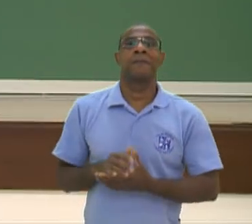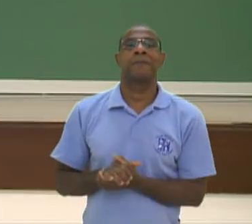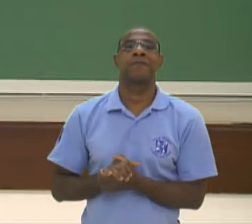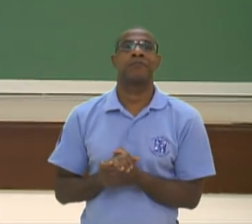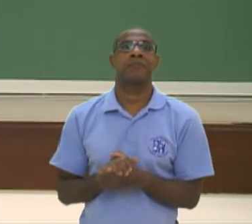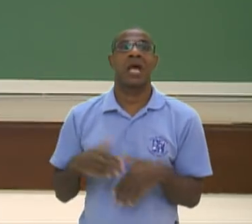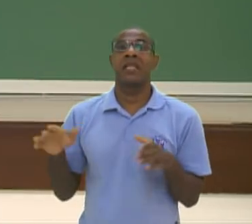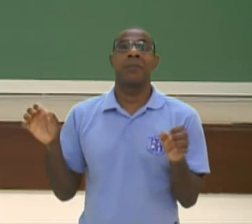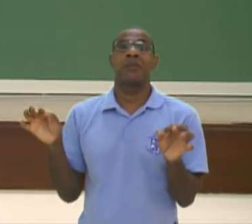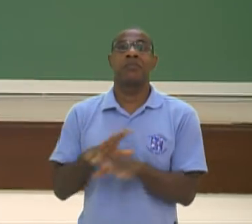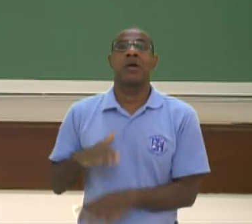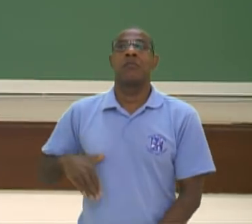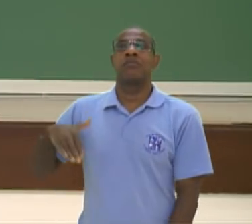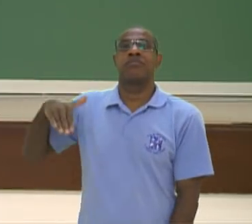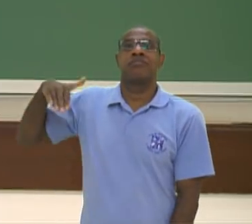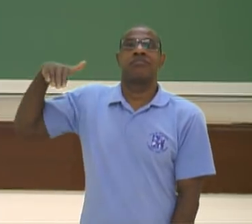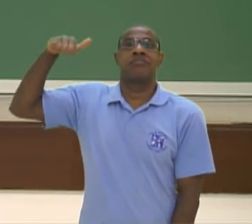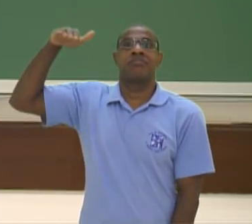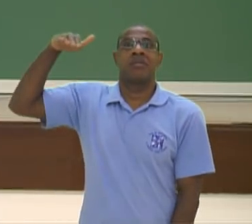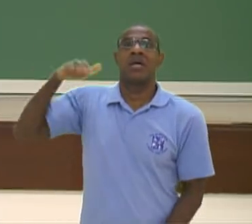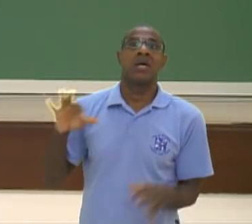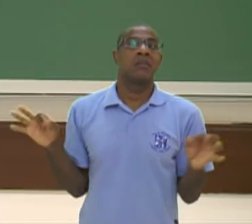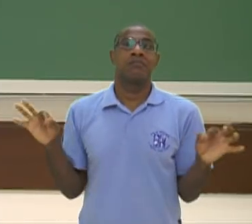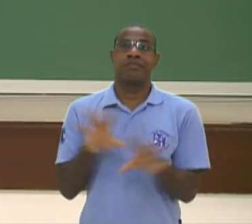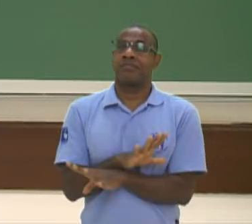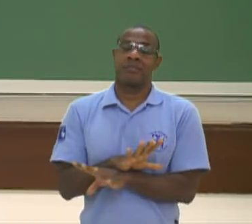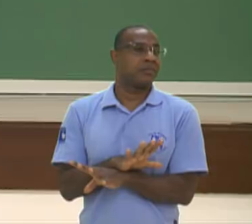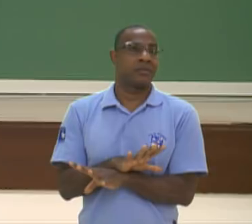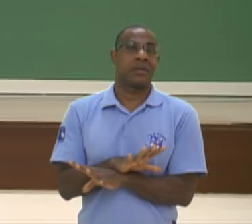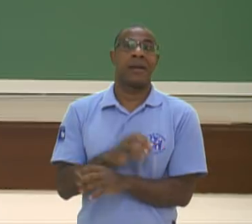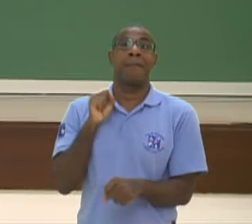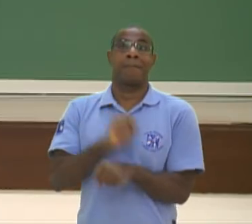praticamente interrompido. Por conta da hipófise, que